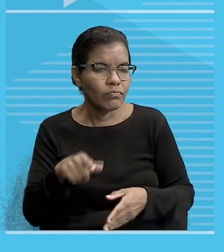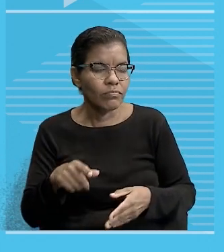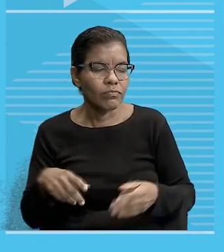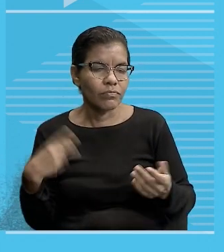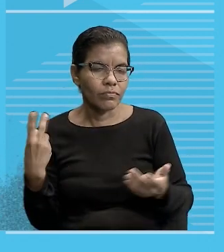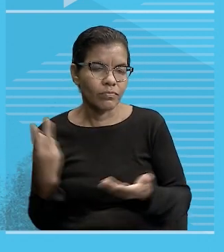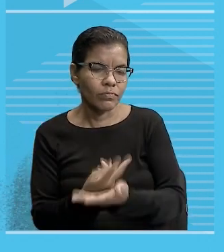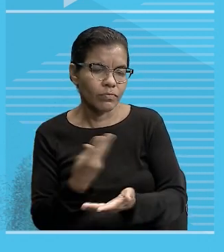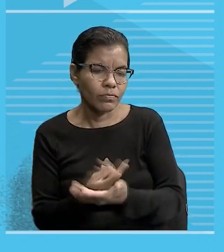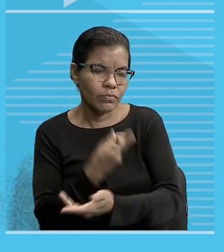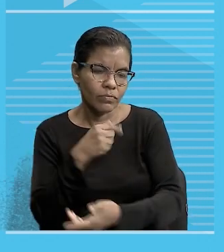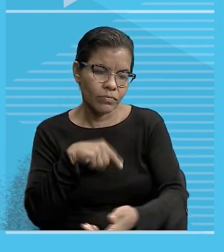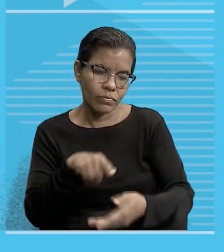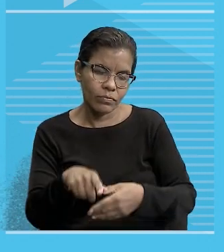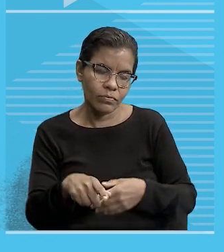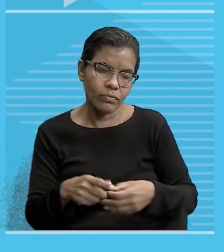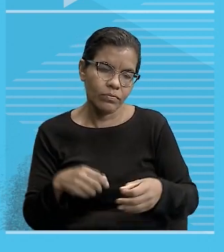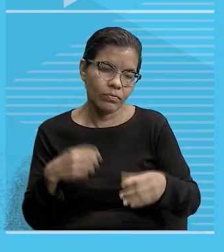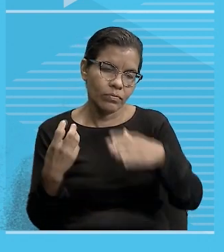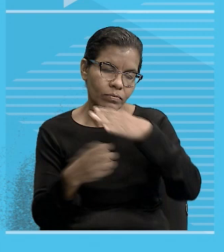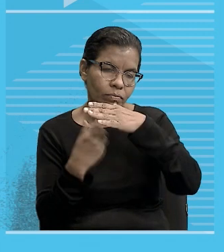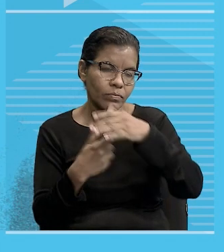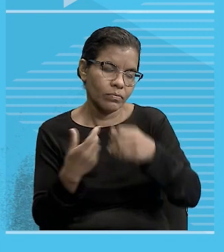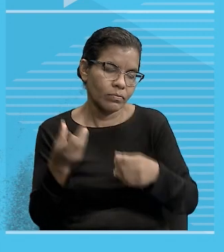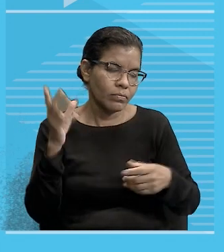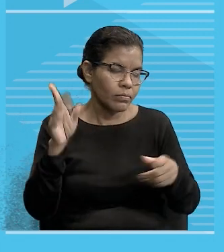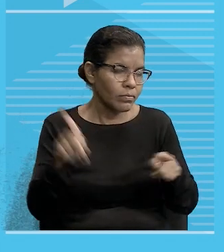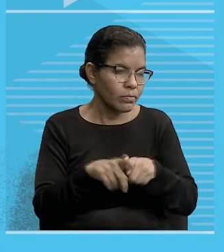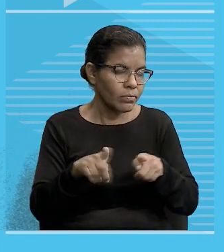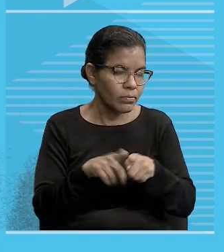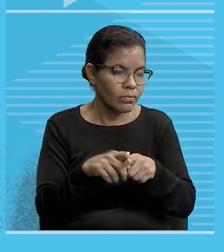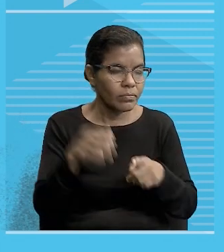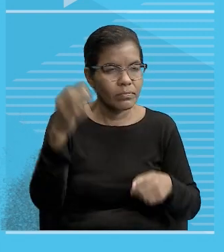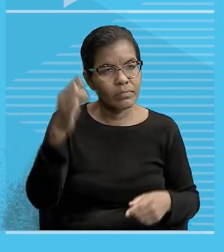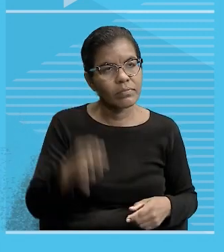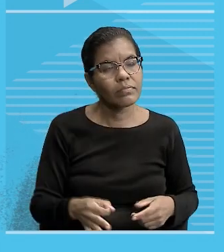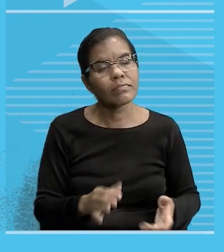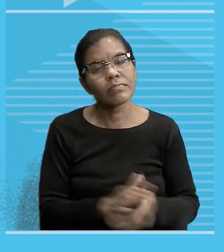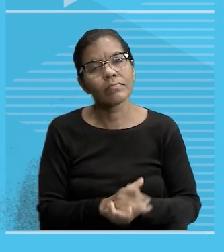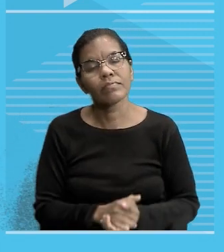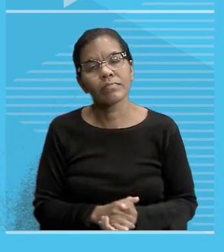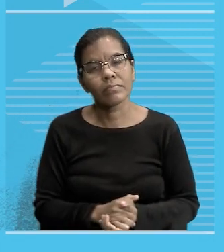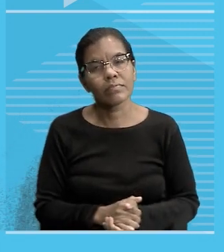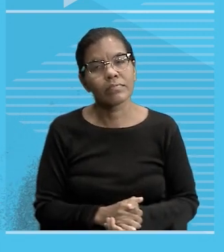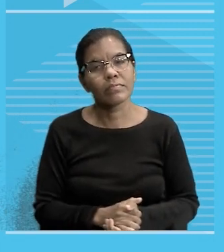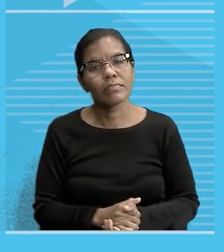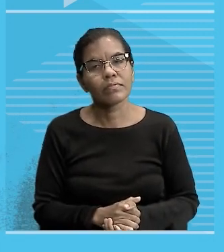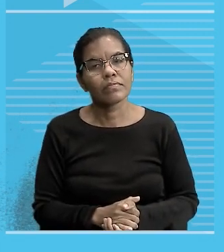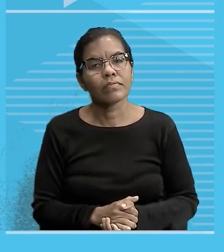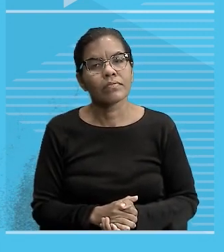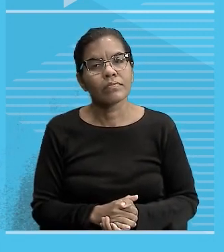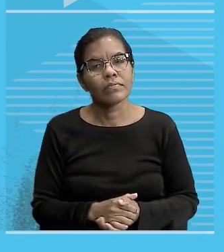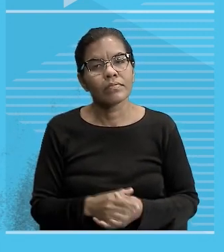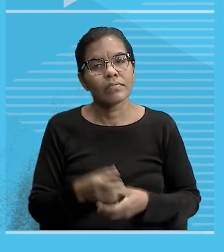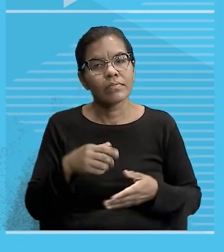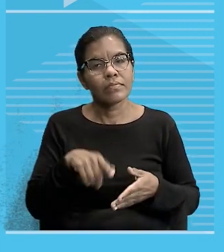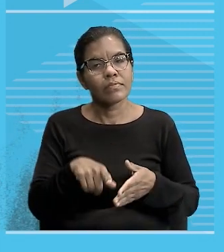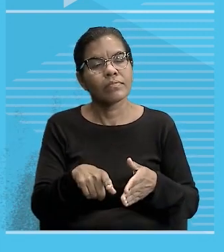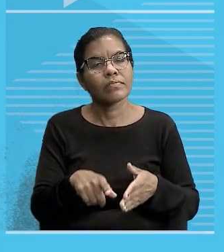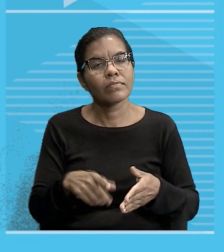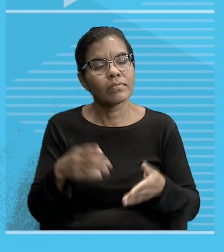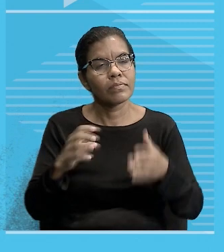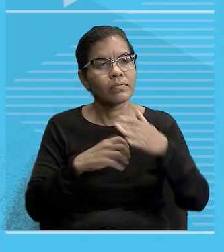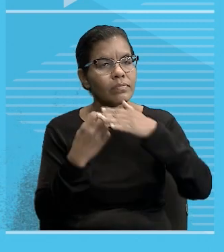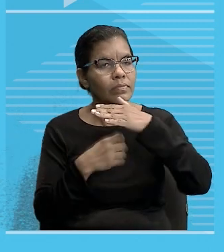da empresa que está certo que está errado consultor ele faz isso aí ele chega na empresa